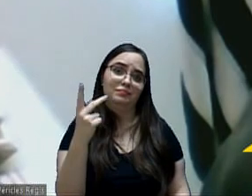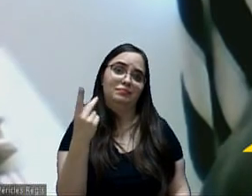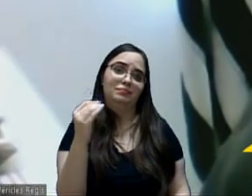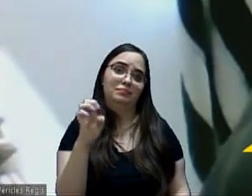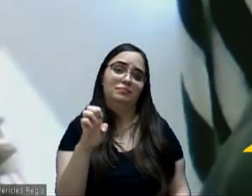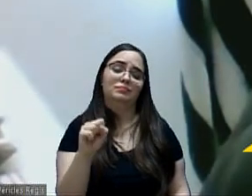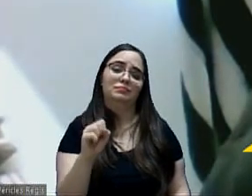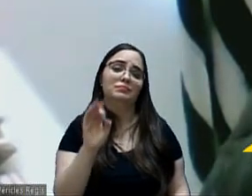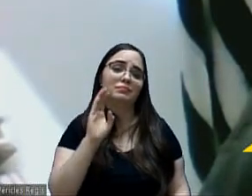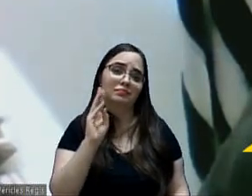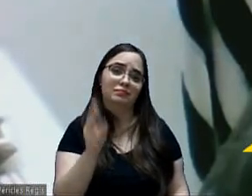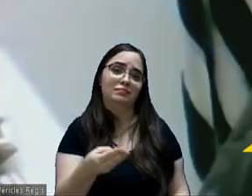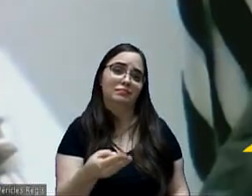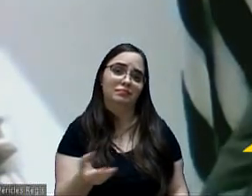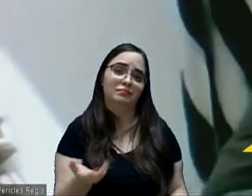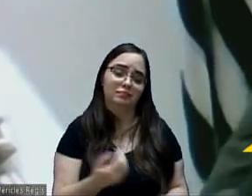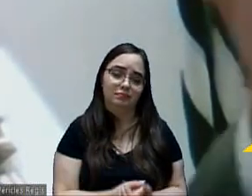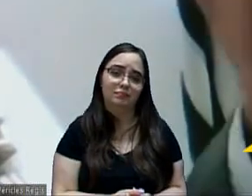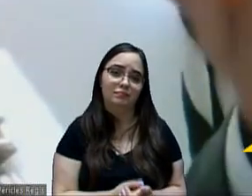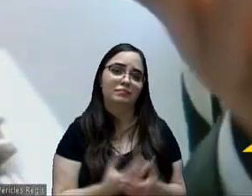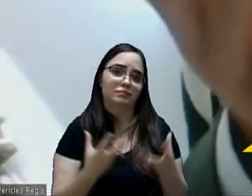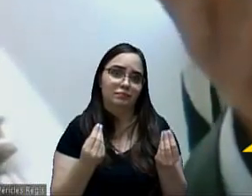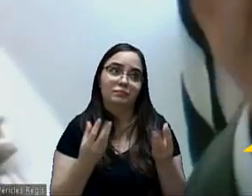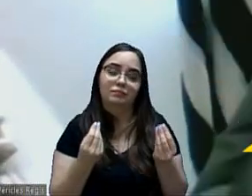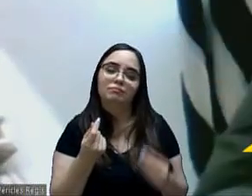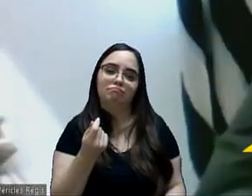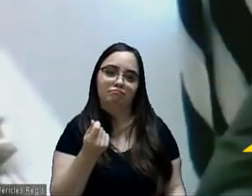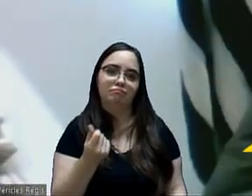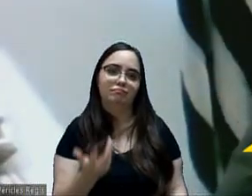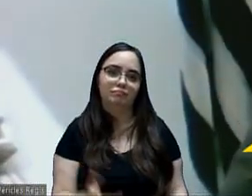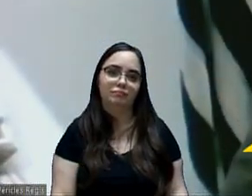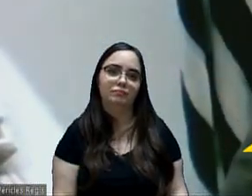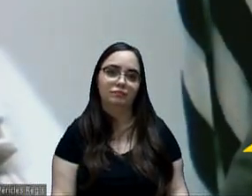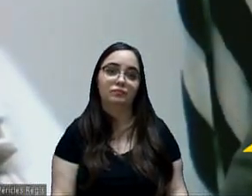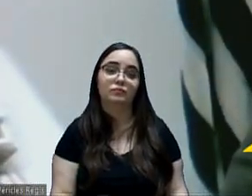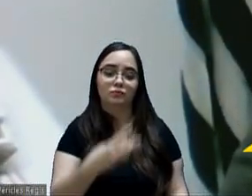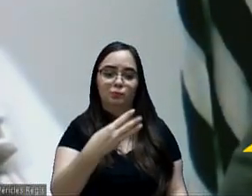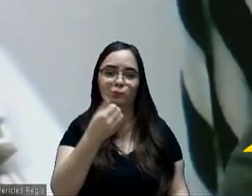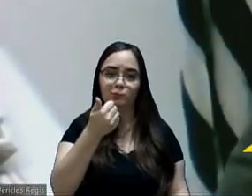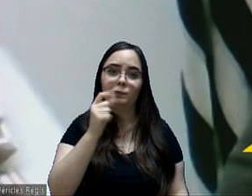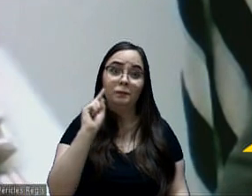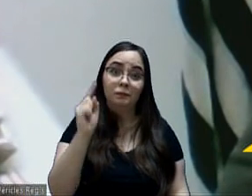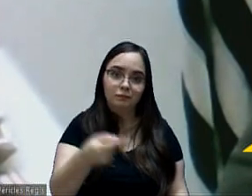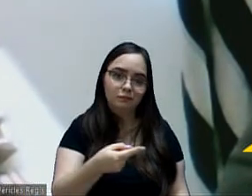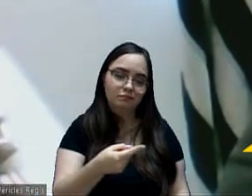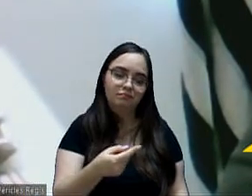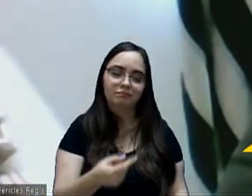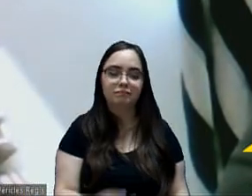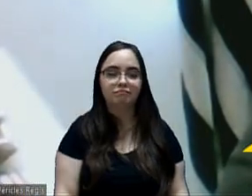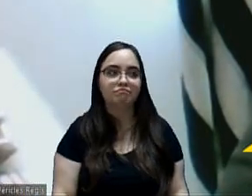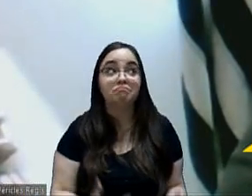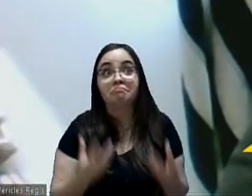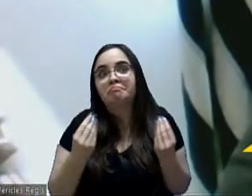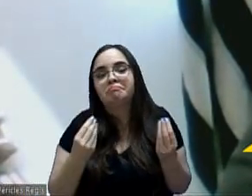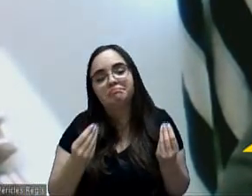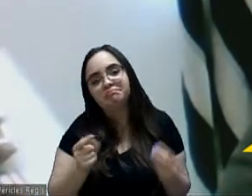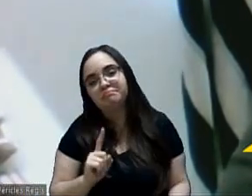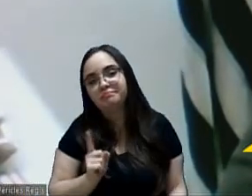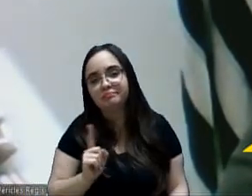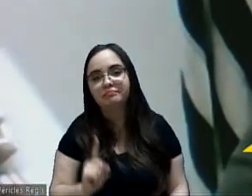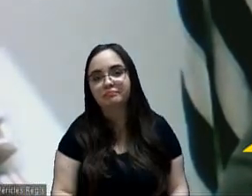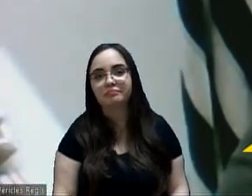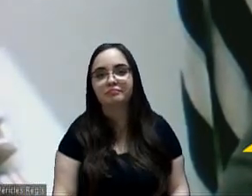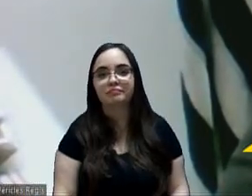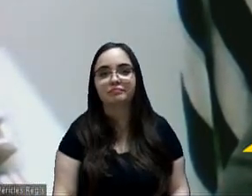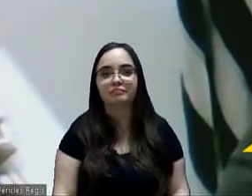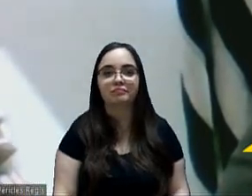bilhões. É muito grandioso. Então, 31 mil não é muita coisa na